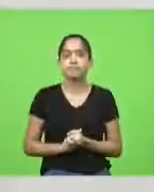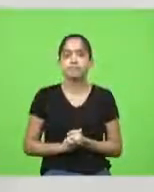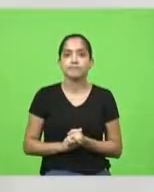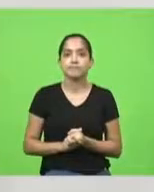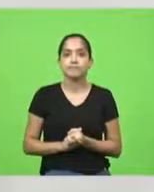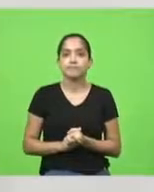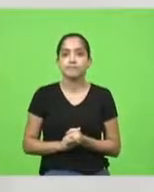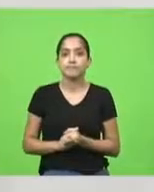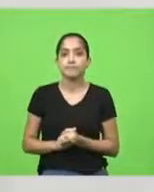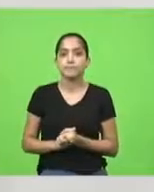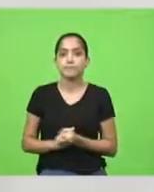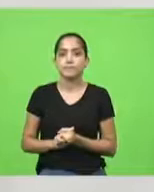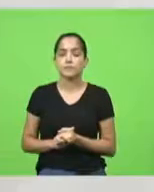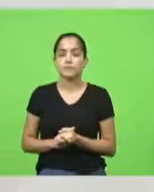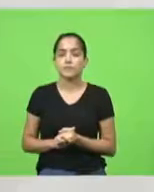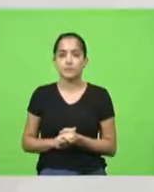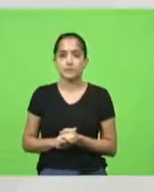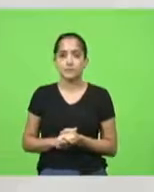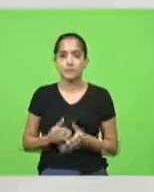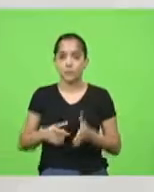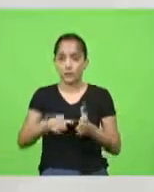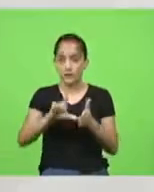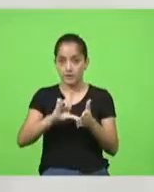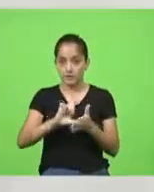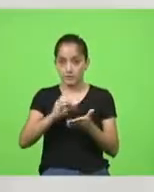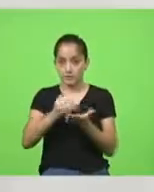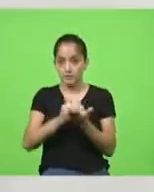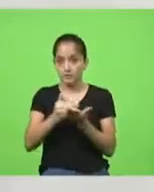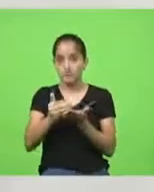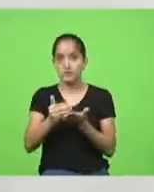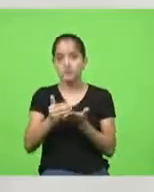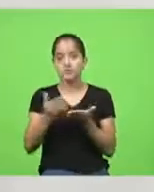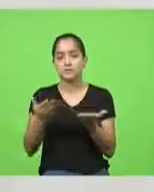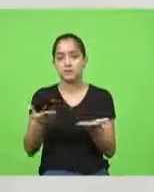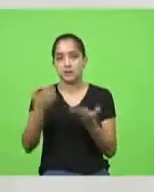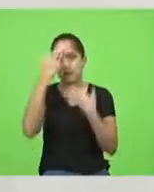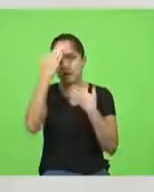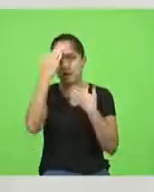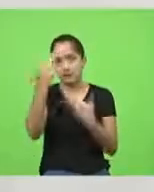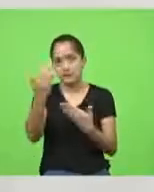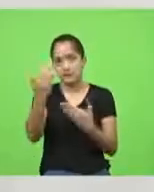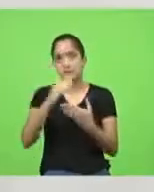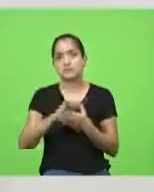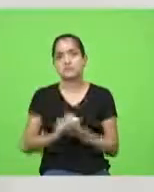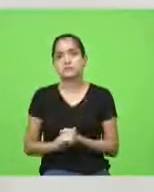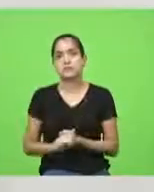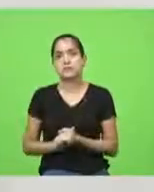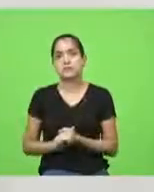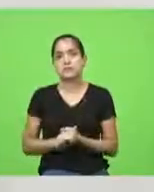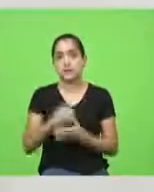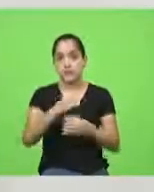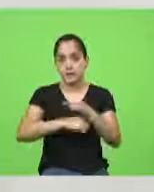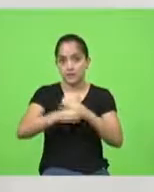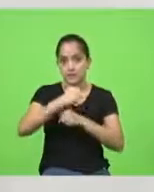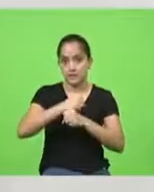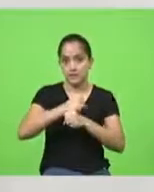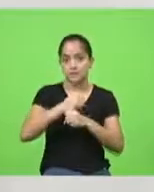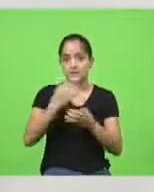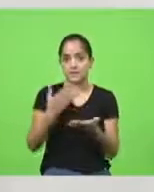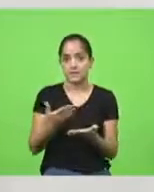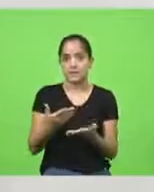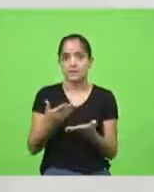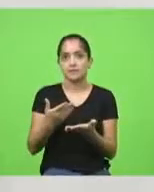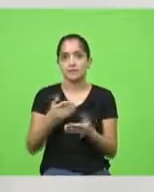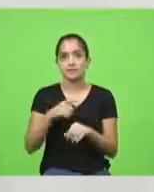E, senhor presidente, antes, porém, eu quero fazer um agradecimento a essa casa. No ano passado, naqueles